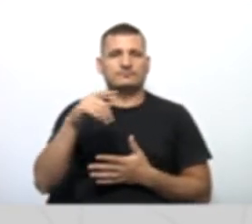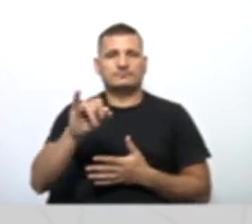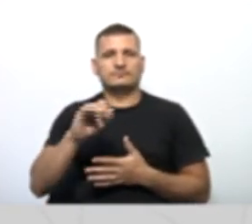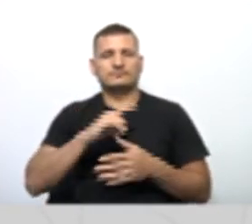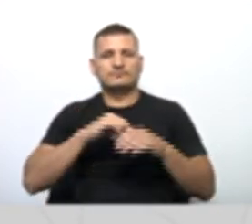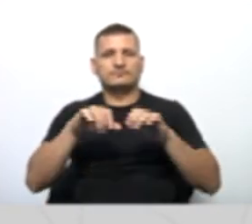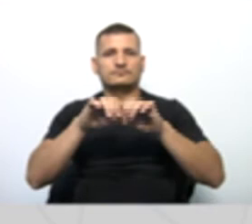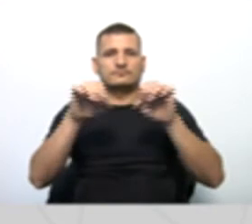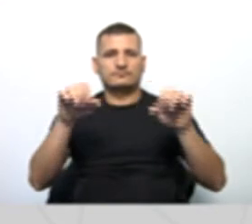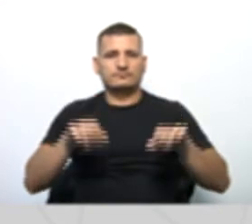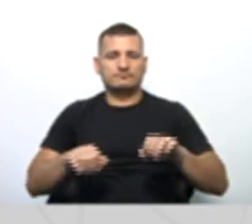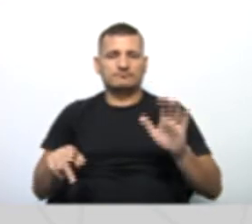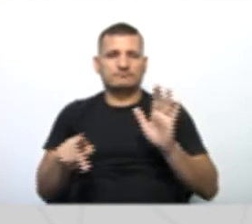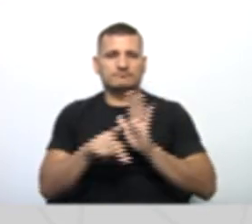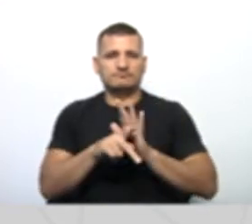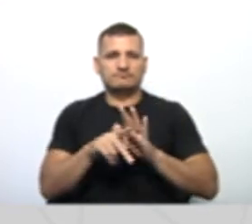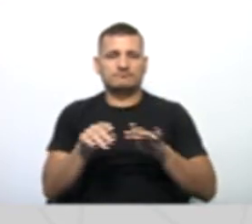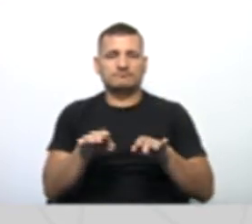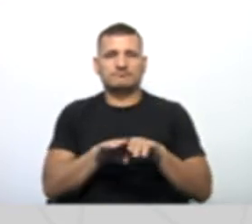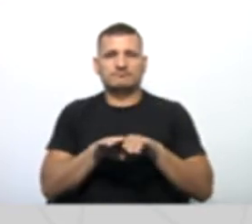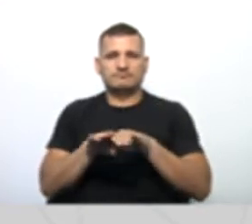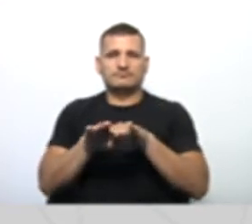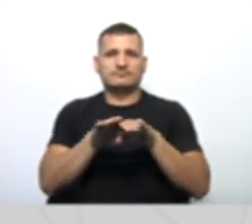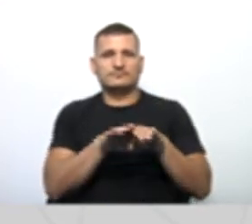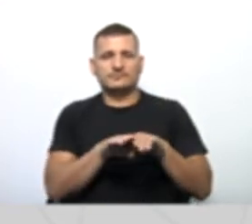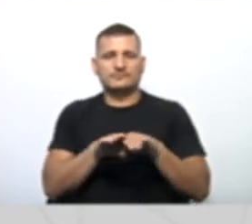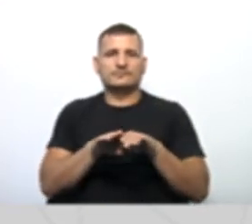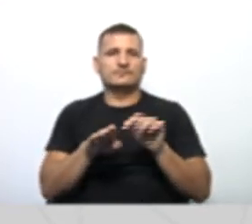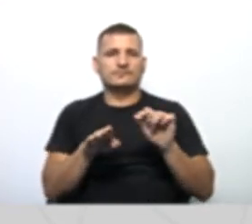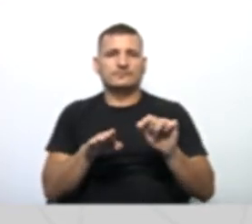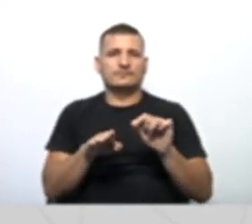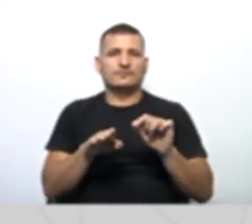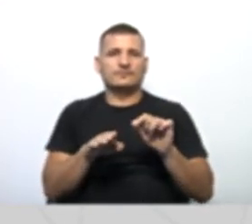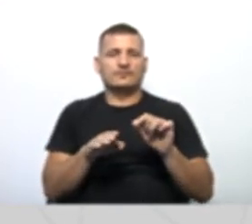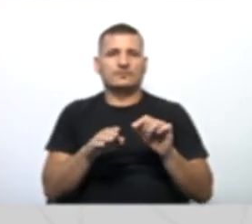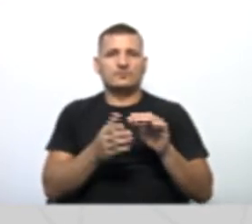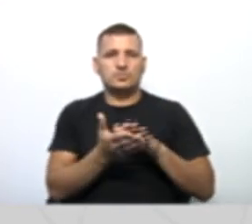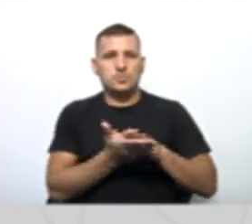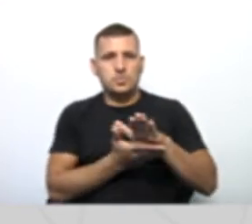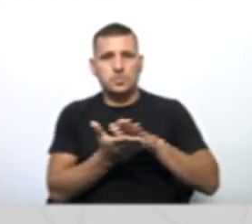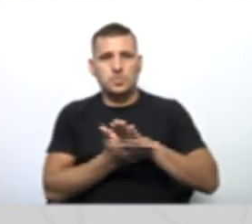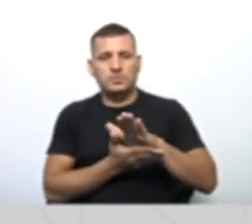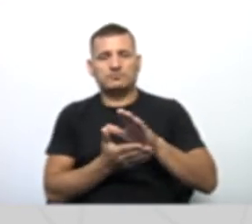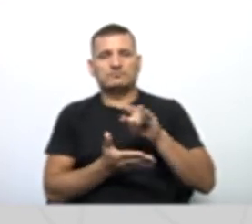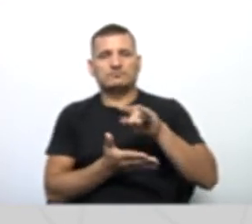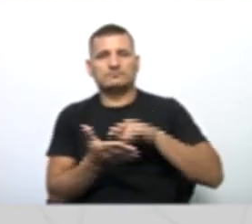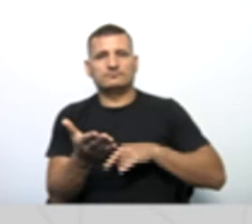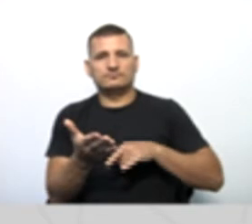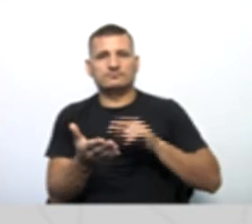estrutura padronizada de geração automática de documentação, né? Que você coloca